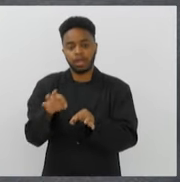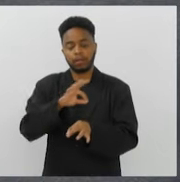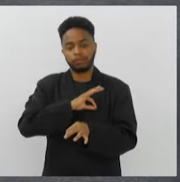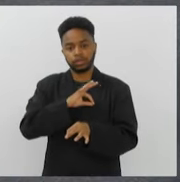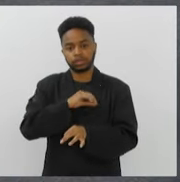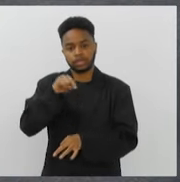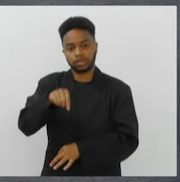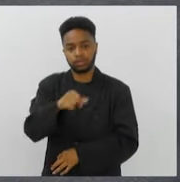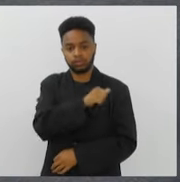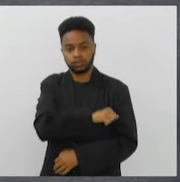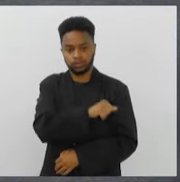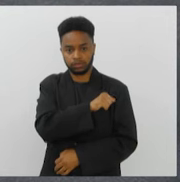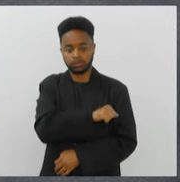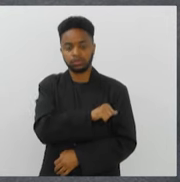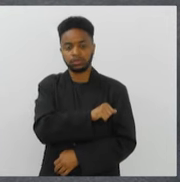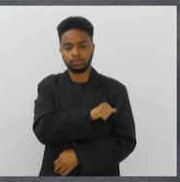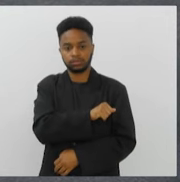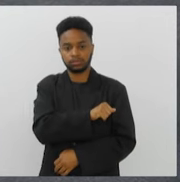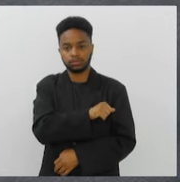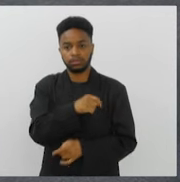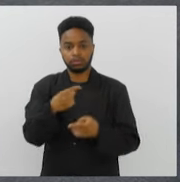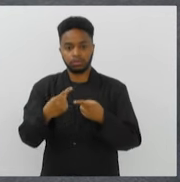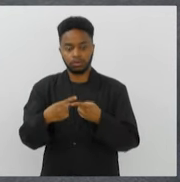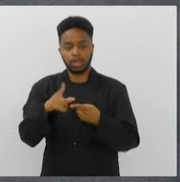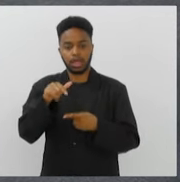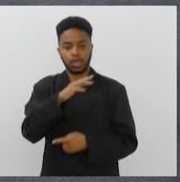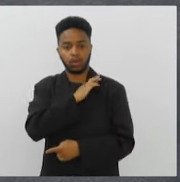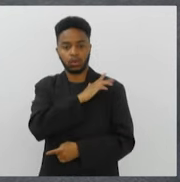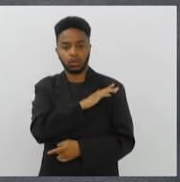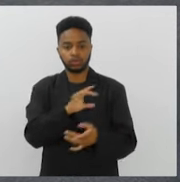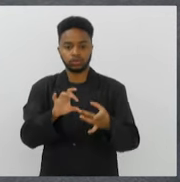do Rio de Janeiro como coronel da PM.